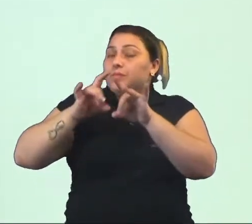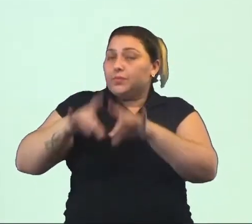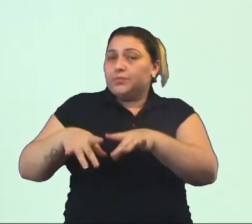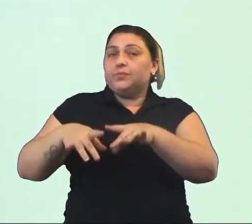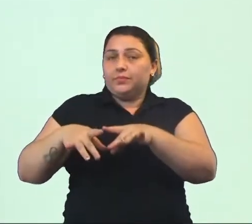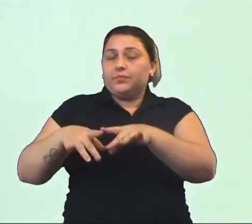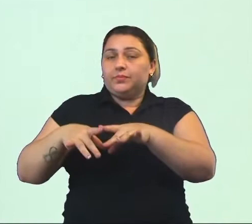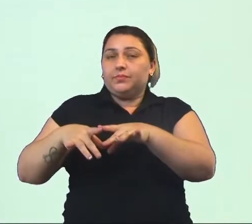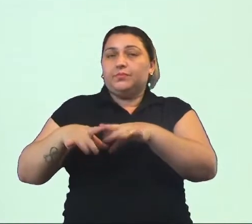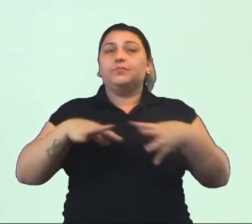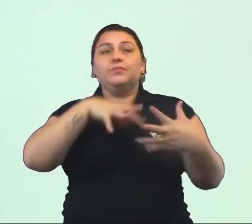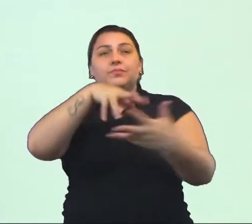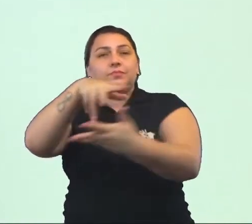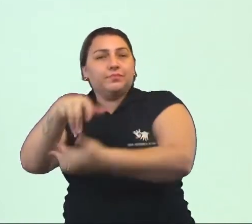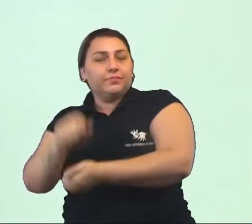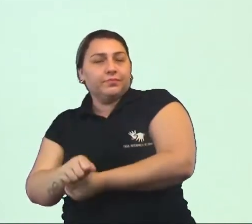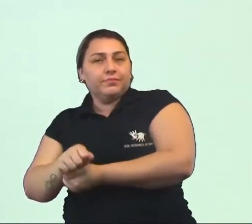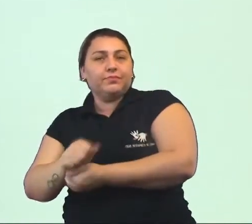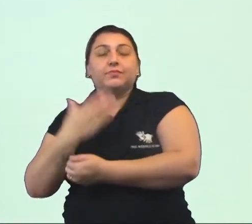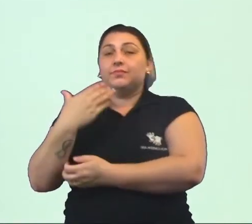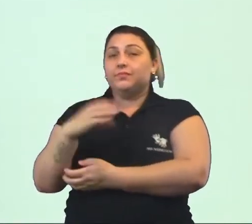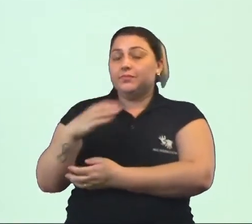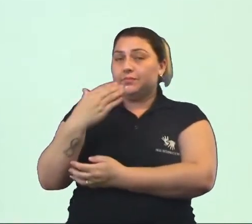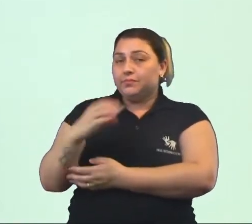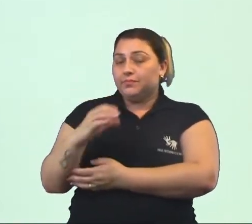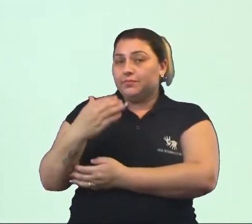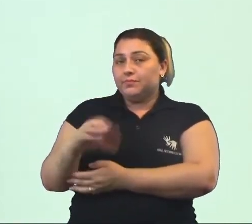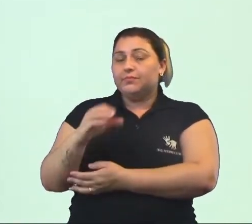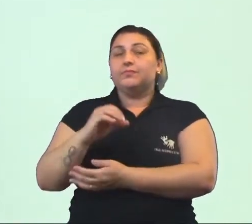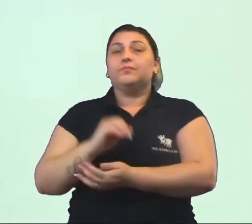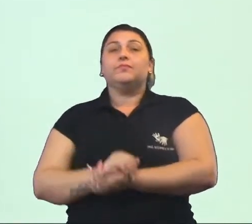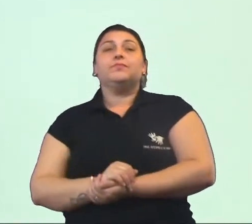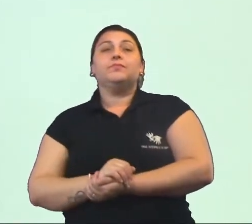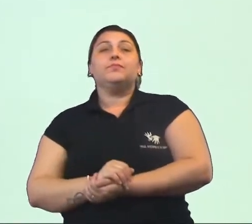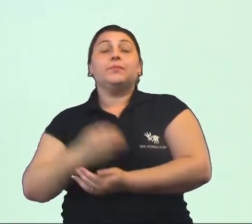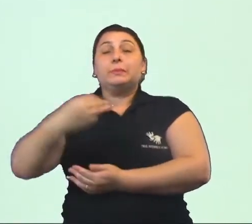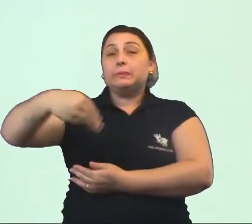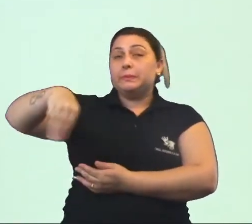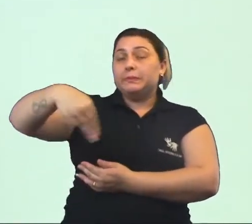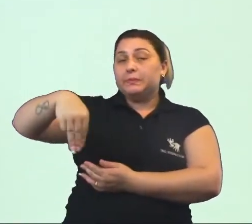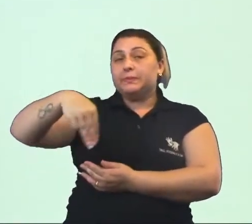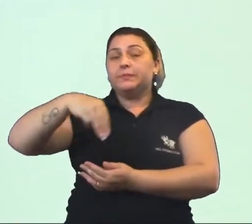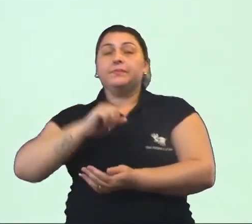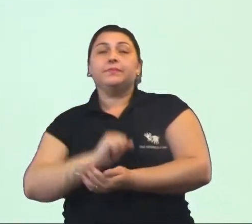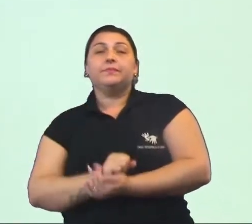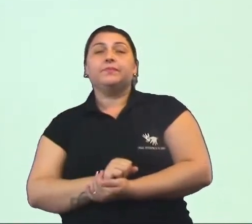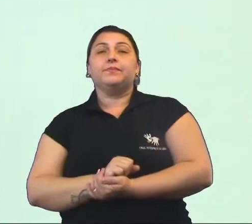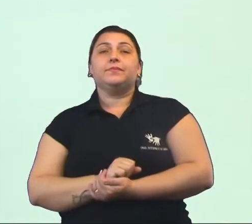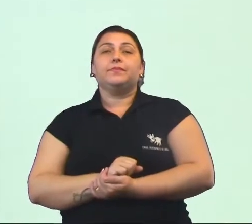contemporâneo, tanto nas ciências exatas quanto nas humanas,